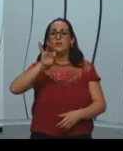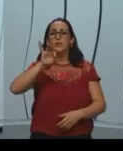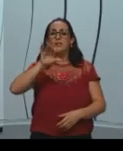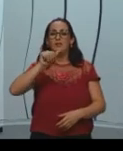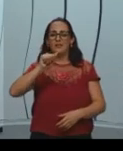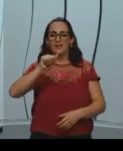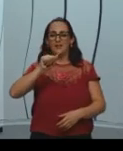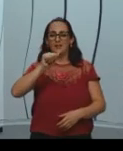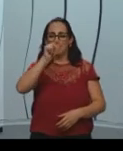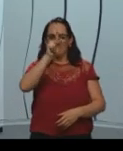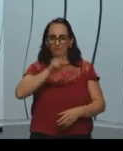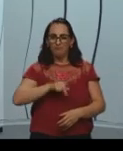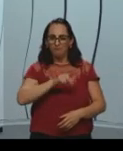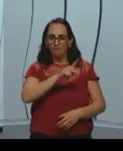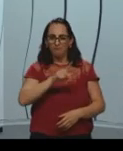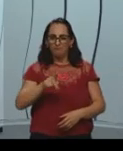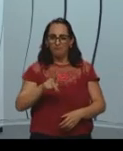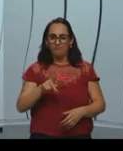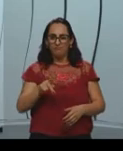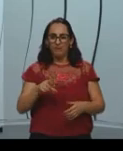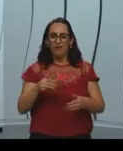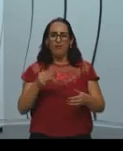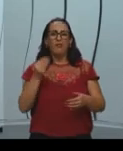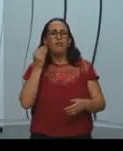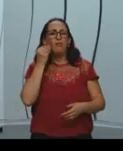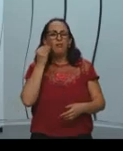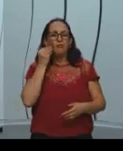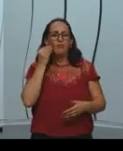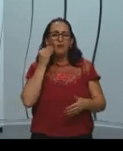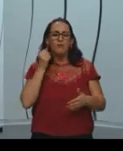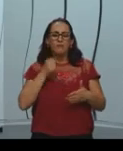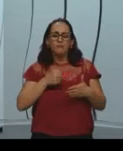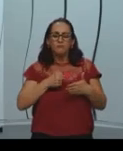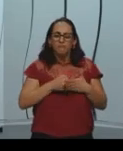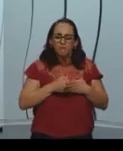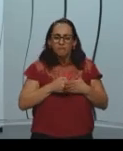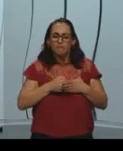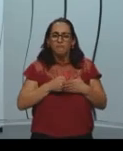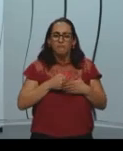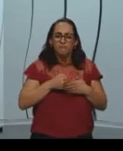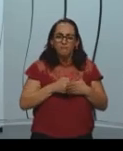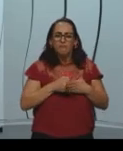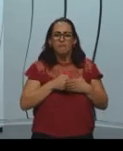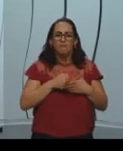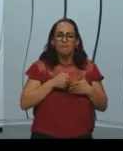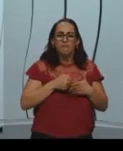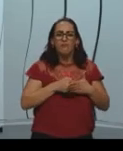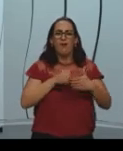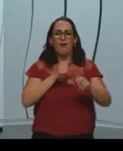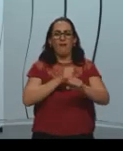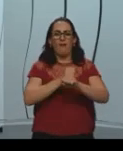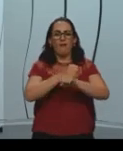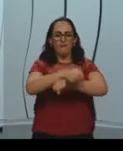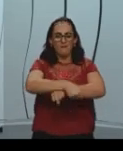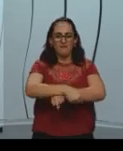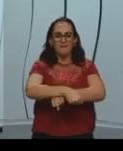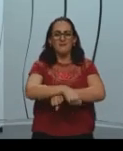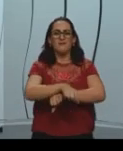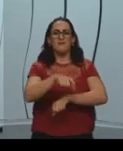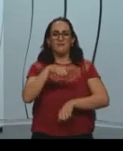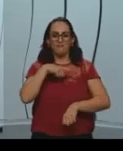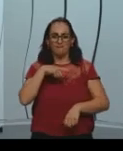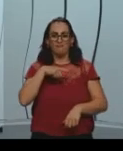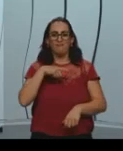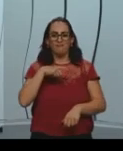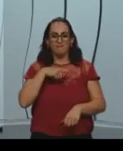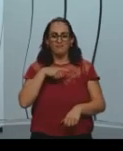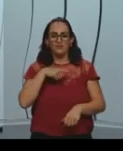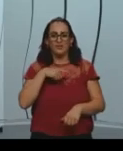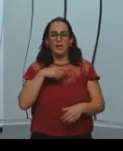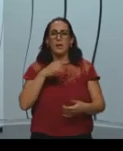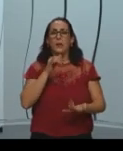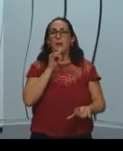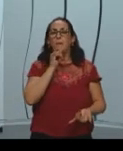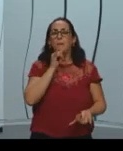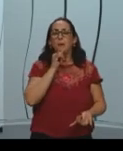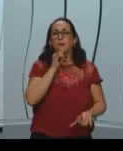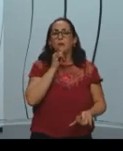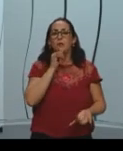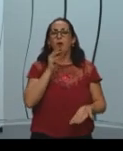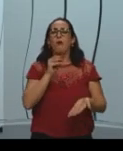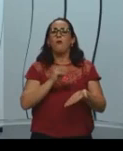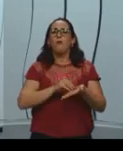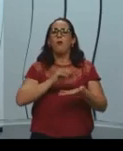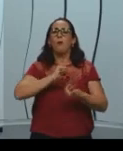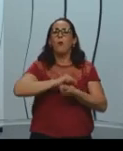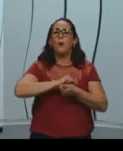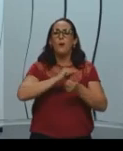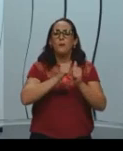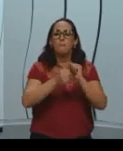tentar barrar essa escravização dos nativos, que por uma série de outros fatores, como, por exemplo, a não adaptação desses índios, né? Eles